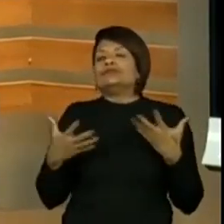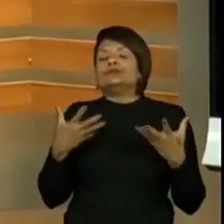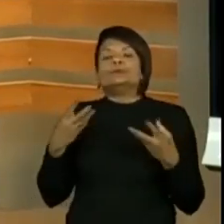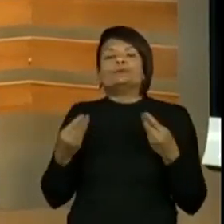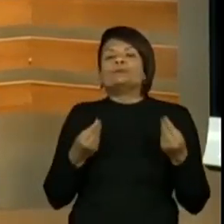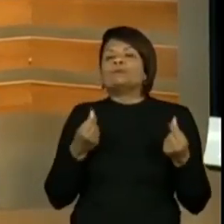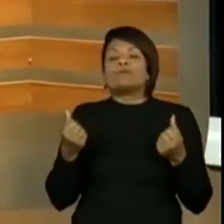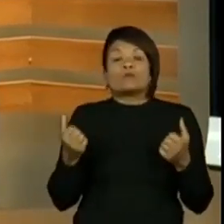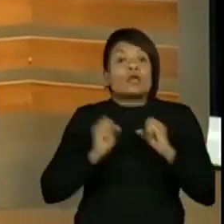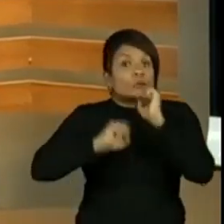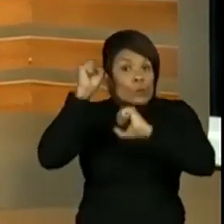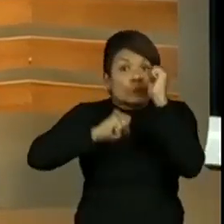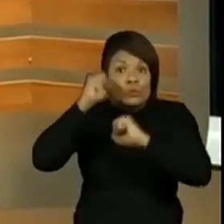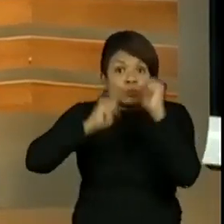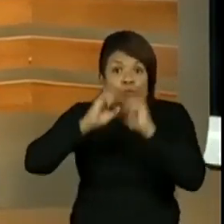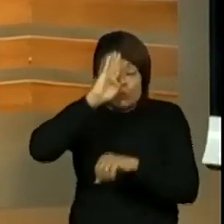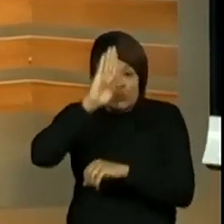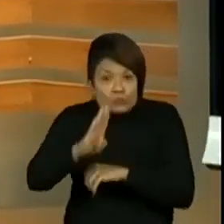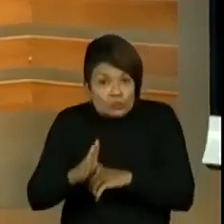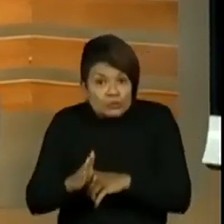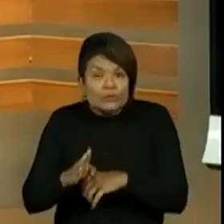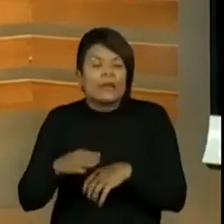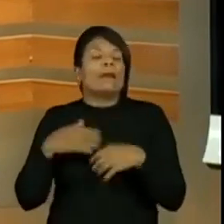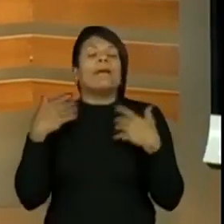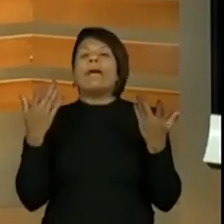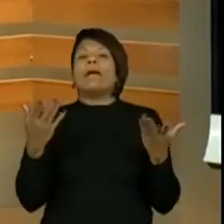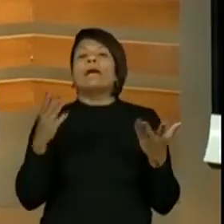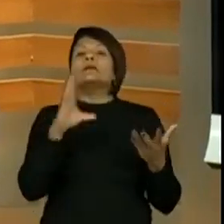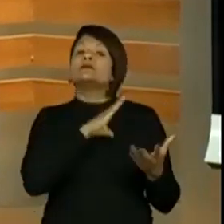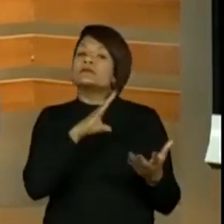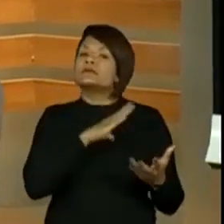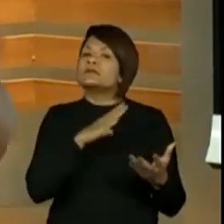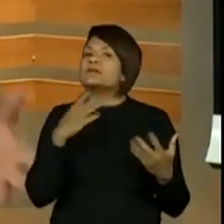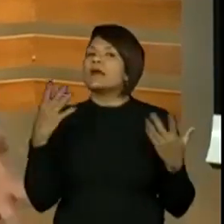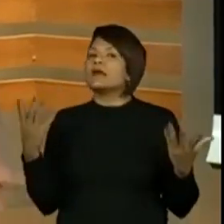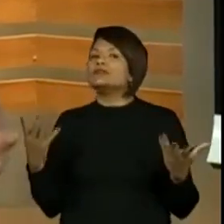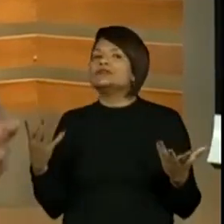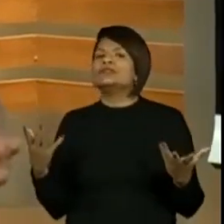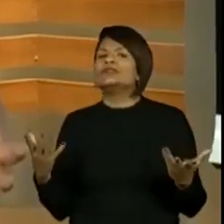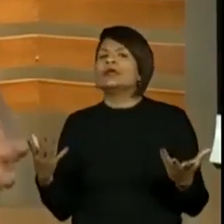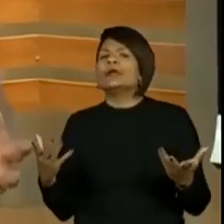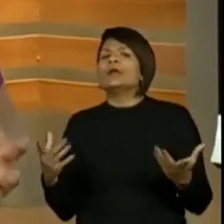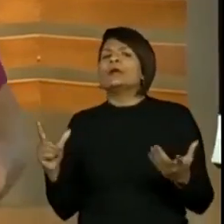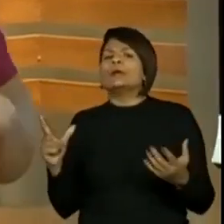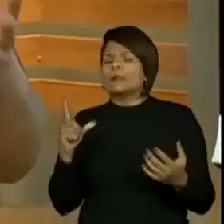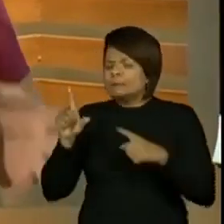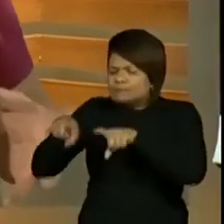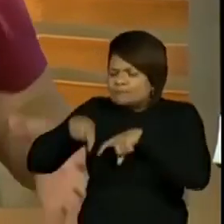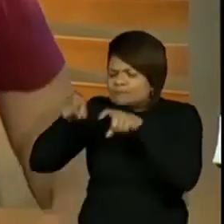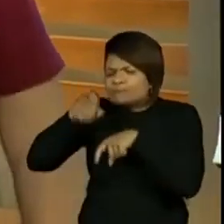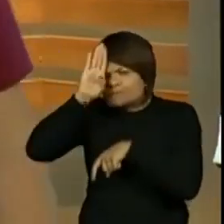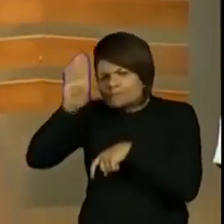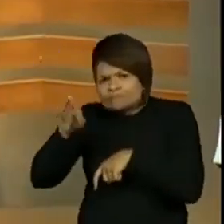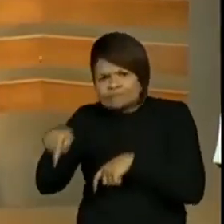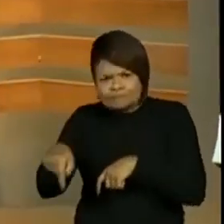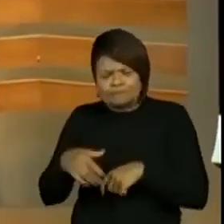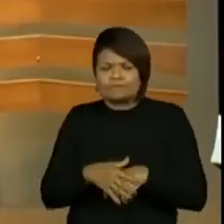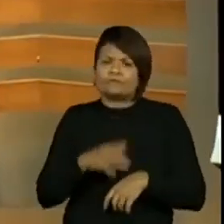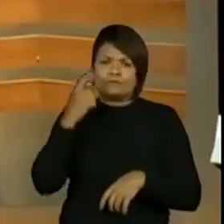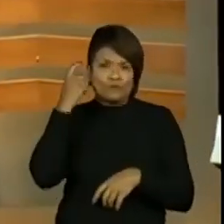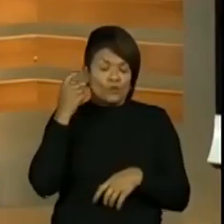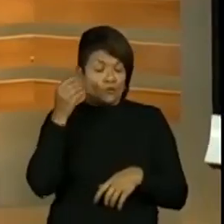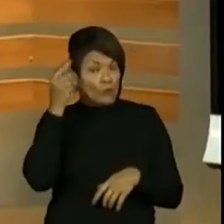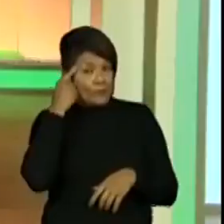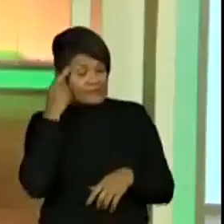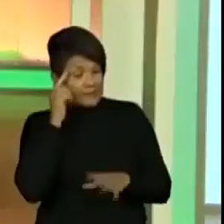tem industrial, uma cidade industrial? É uma cidade praticamente com a economia agrícola? Vamos pensar sobre isso. E responder, eu